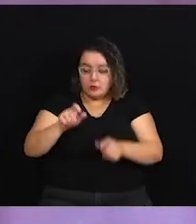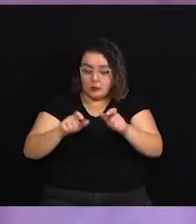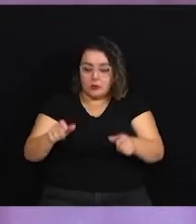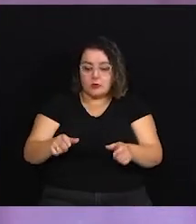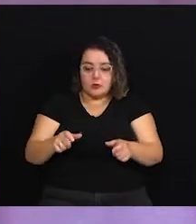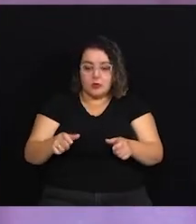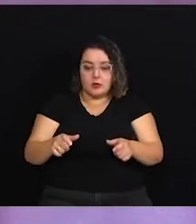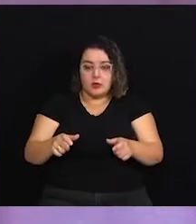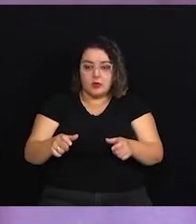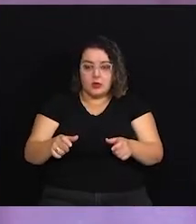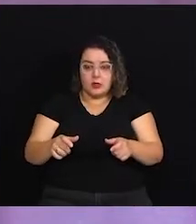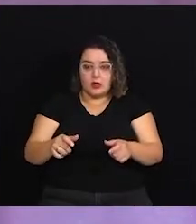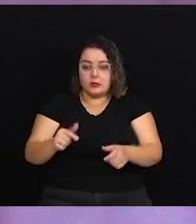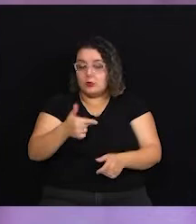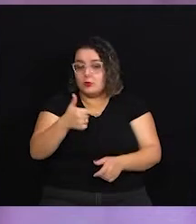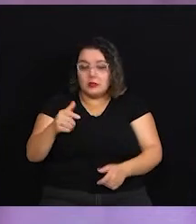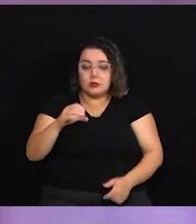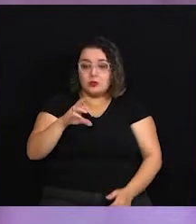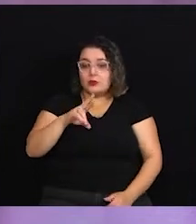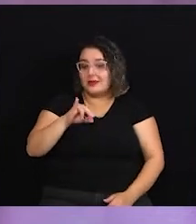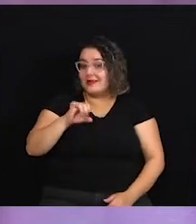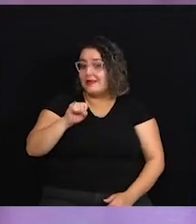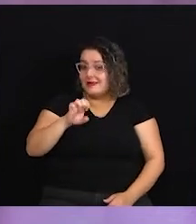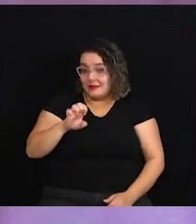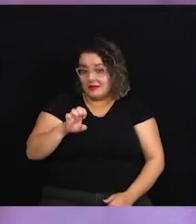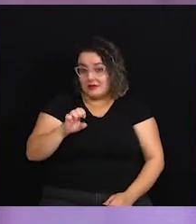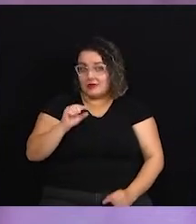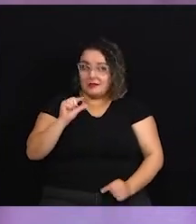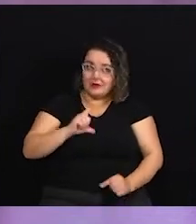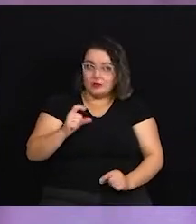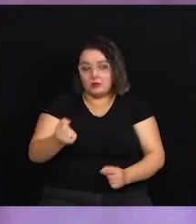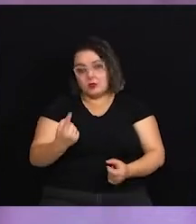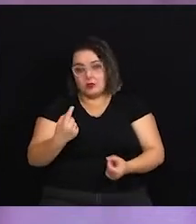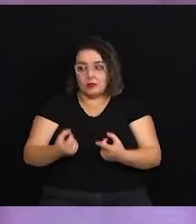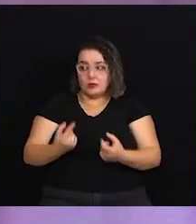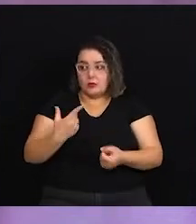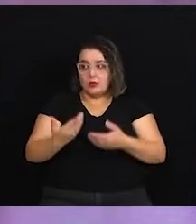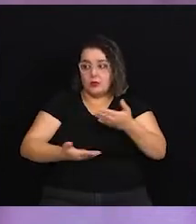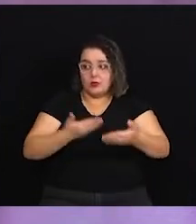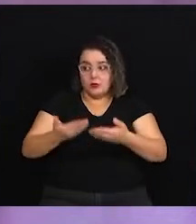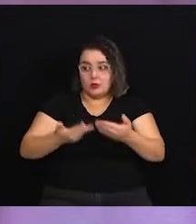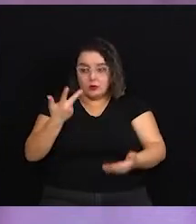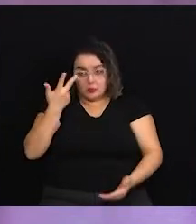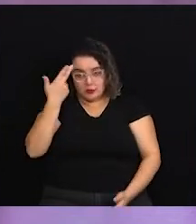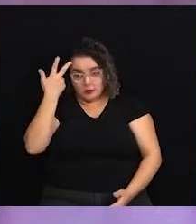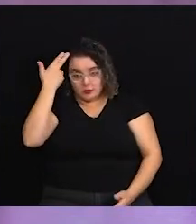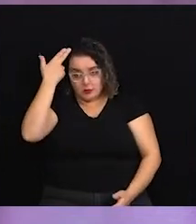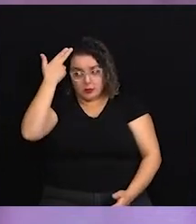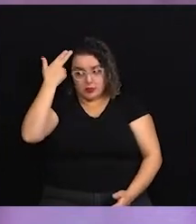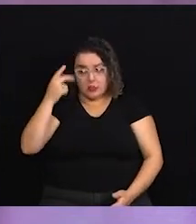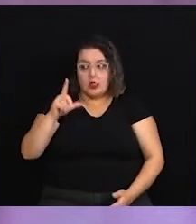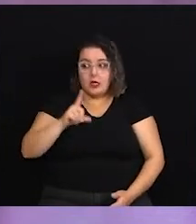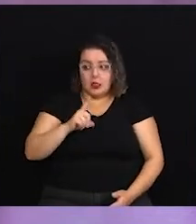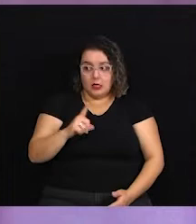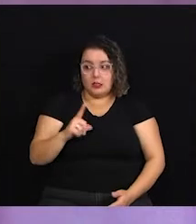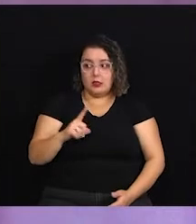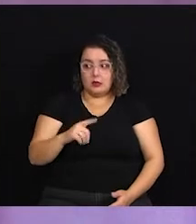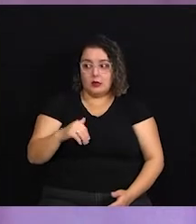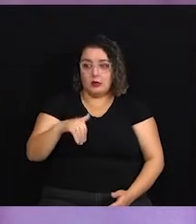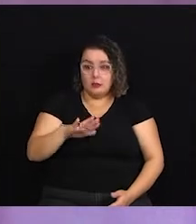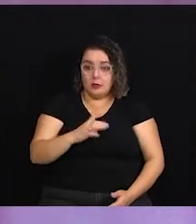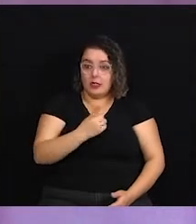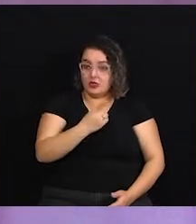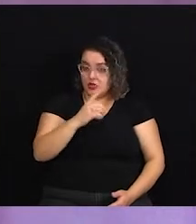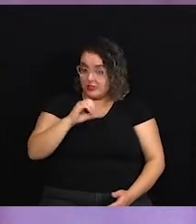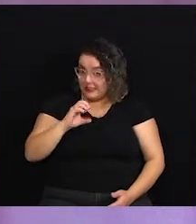da pessoa fica totalmente sem crise só para pessoa entender também a tratamento cirúrgico para esclarecer ela existem